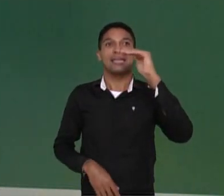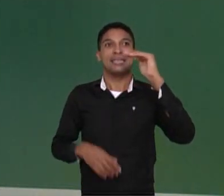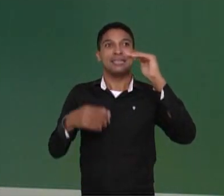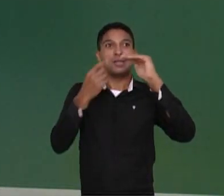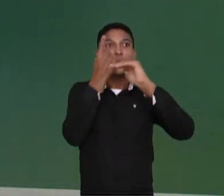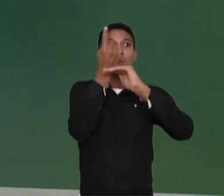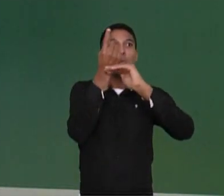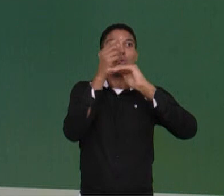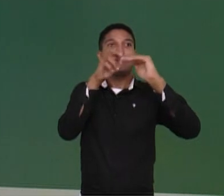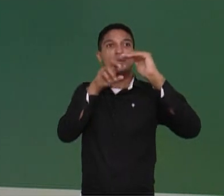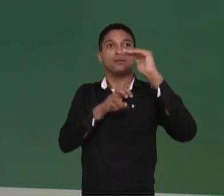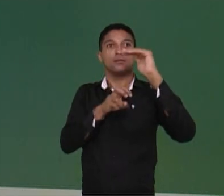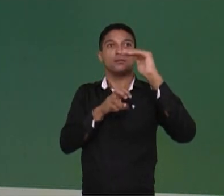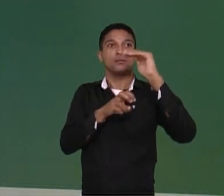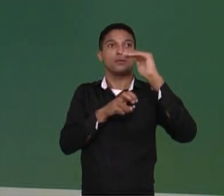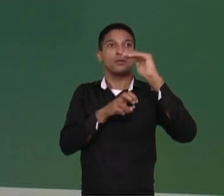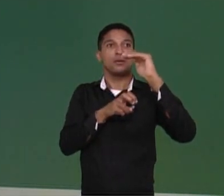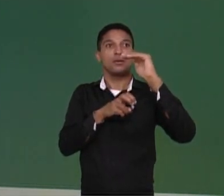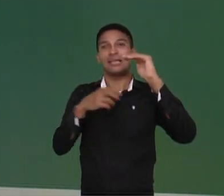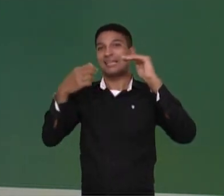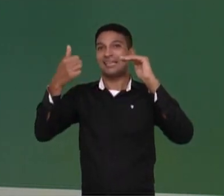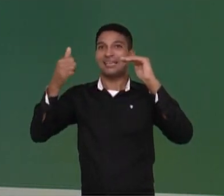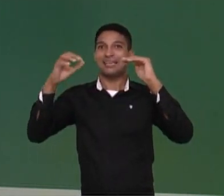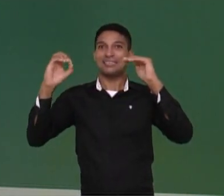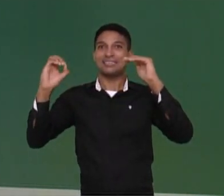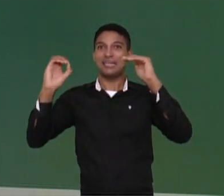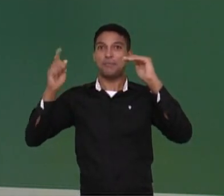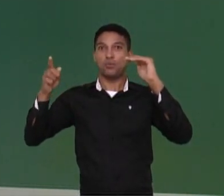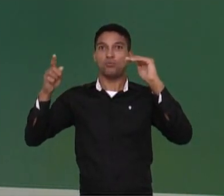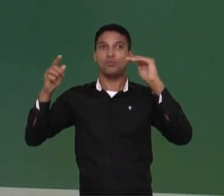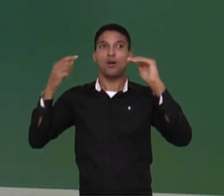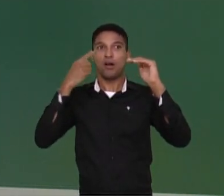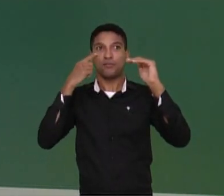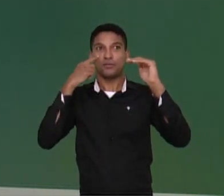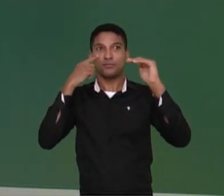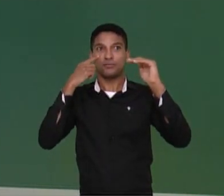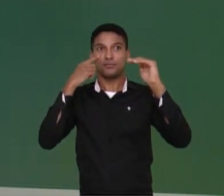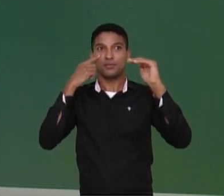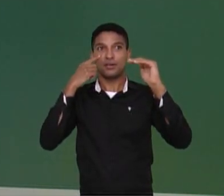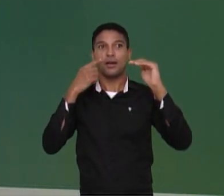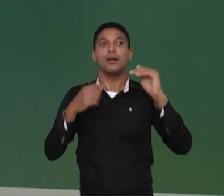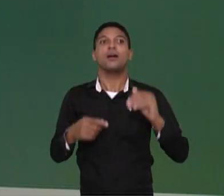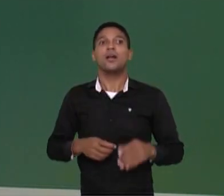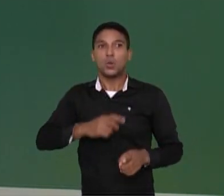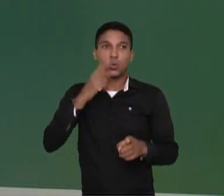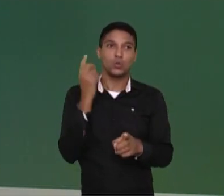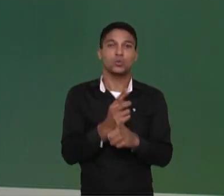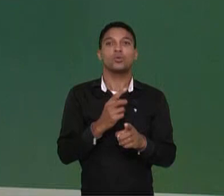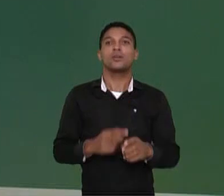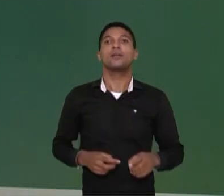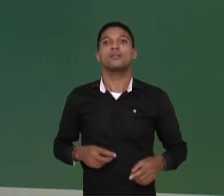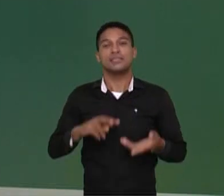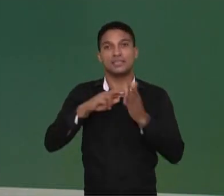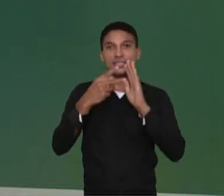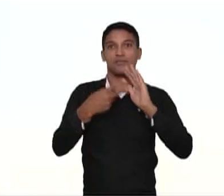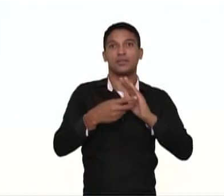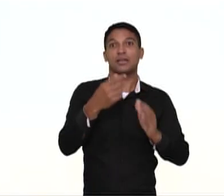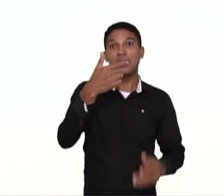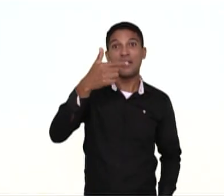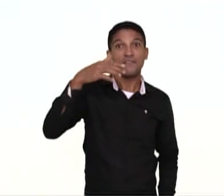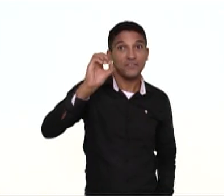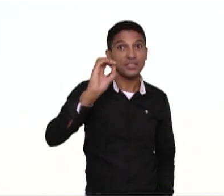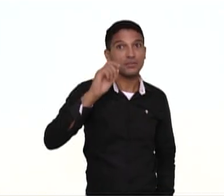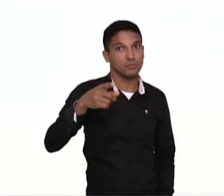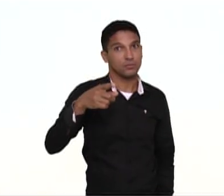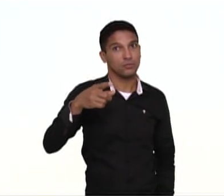100 mil, multiplicar por 1/5 é o mesmo que dividir por 5, então eu chego em 20 mil. Esse é um valor de